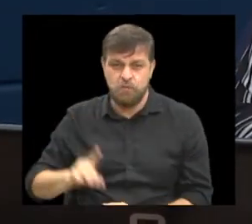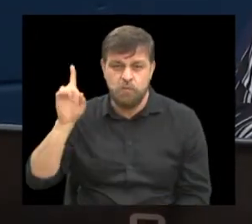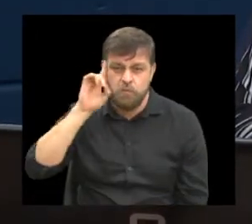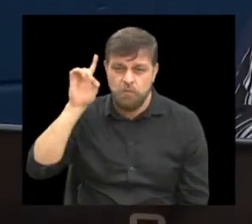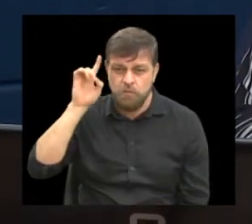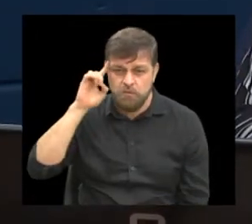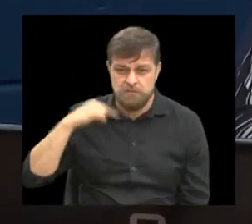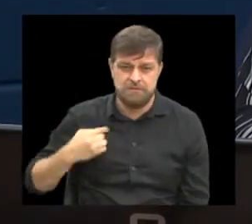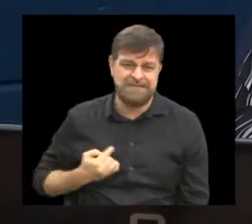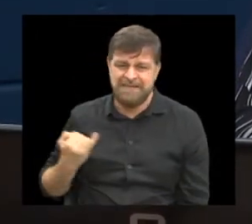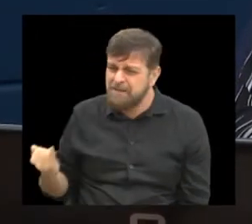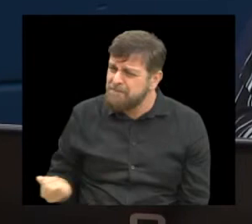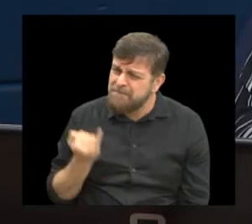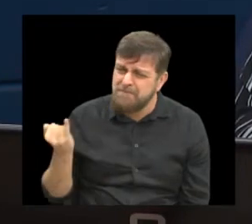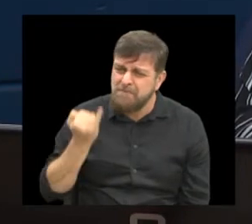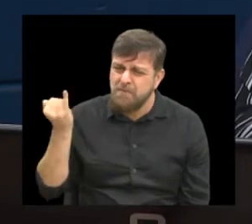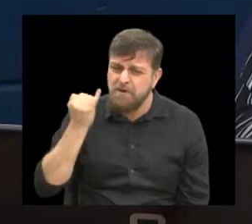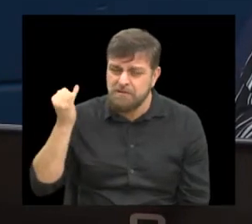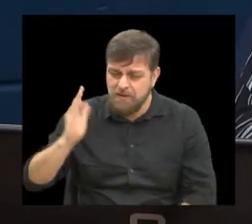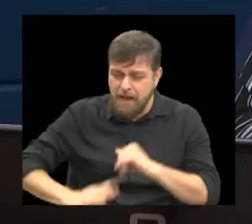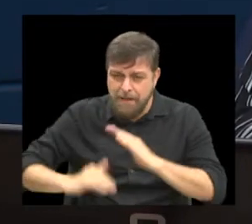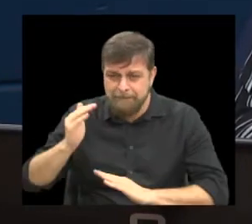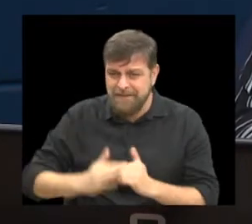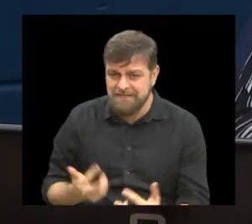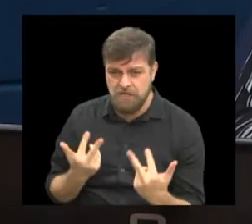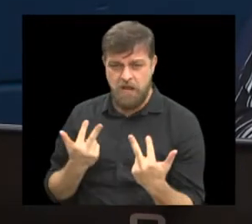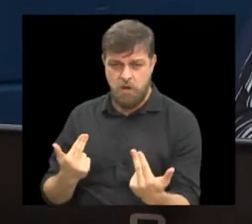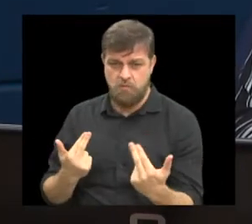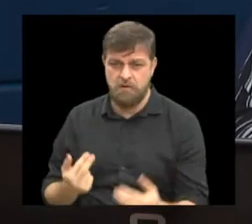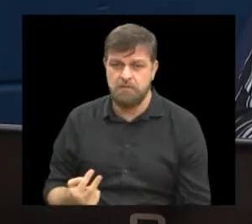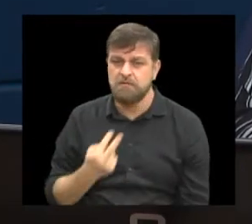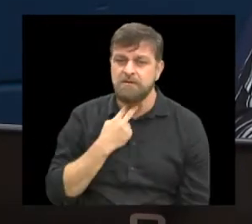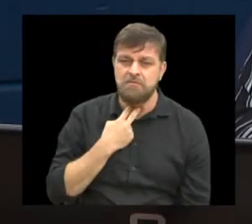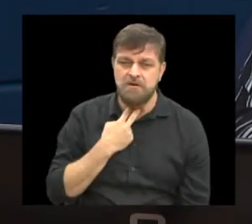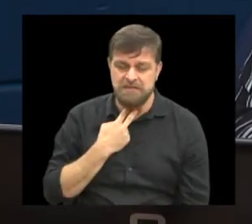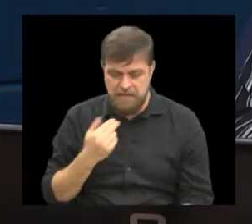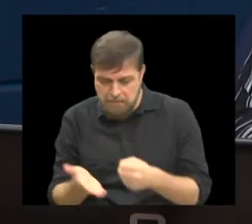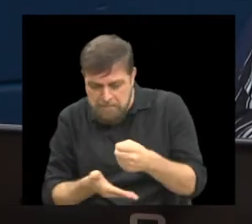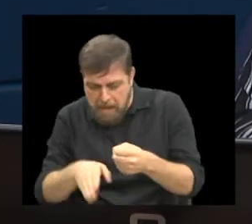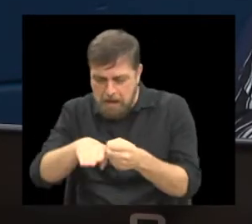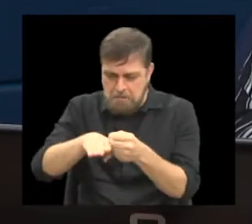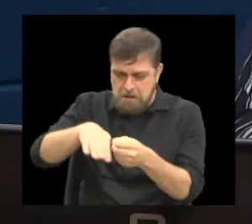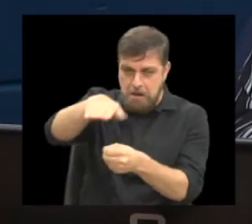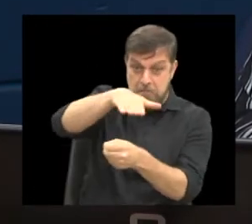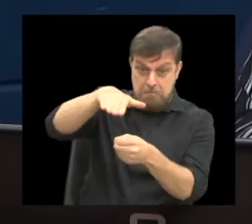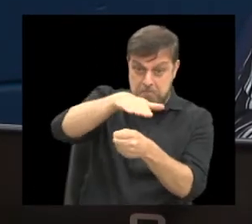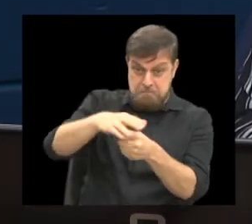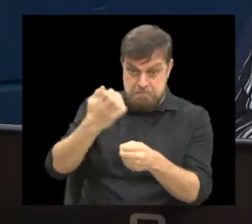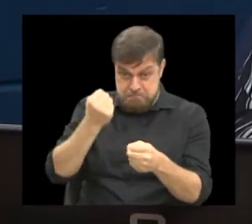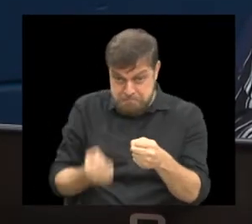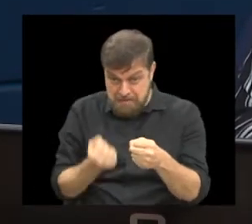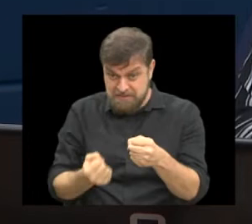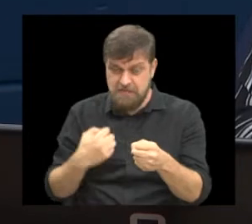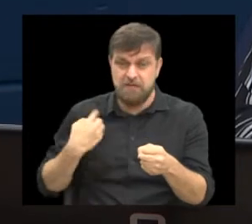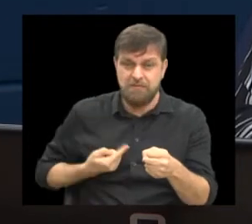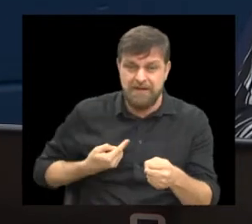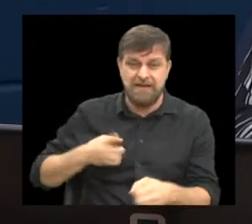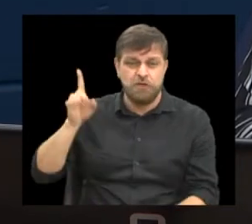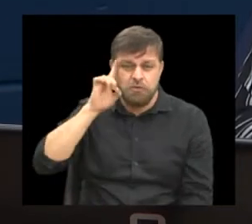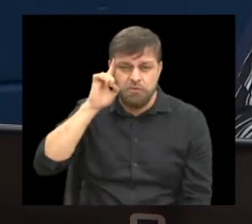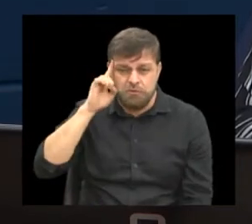é muito importante para eles. E não importa que eles estejam no grau 1, grau 2, grau 3. A rotina